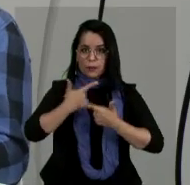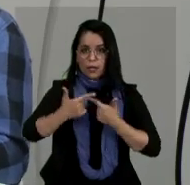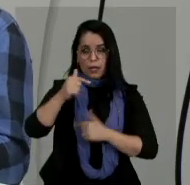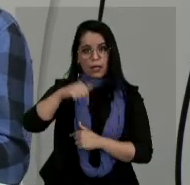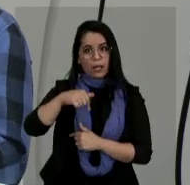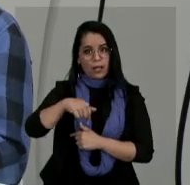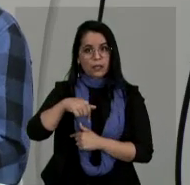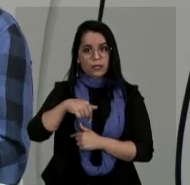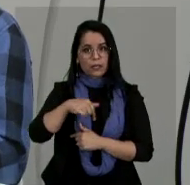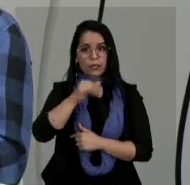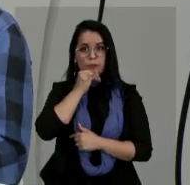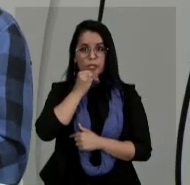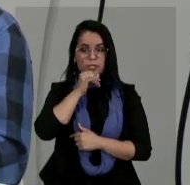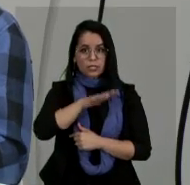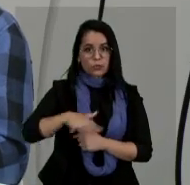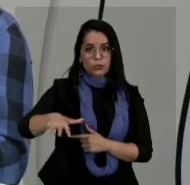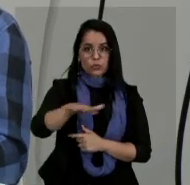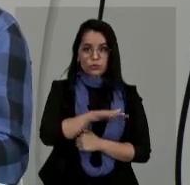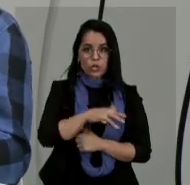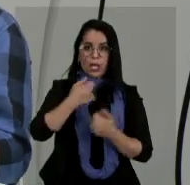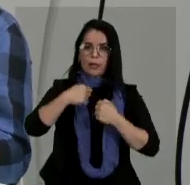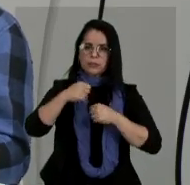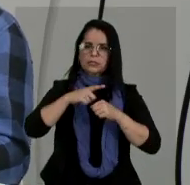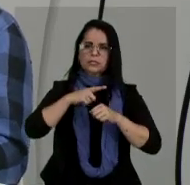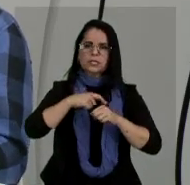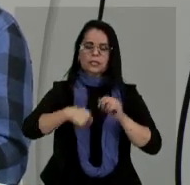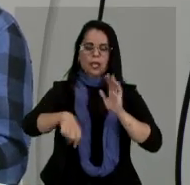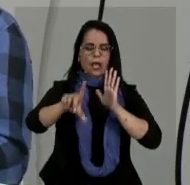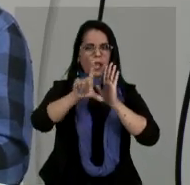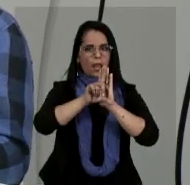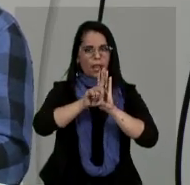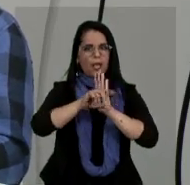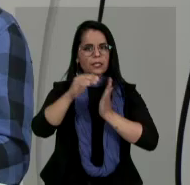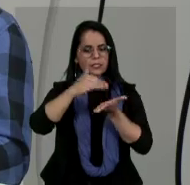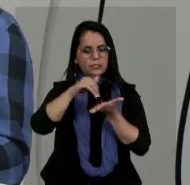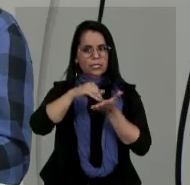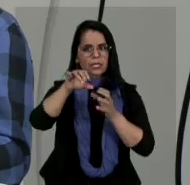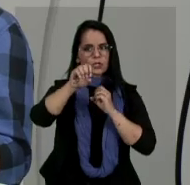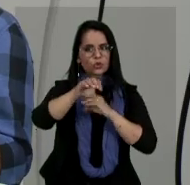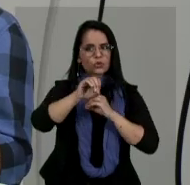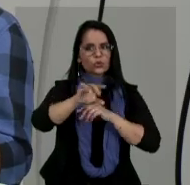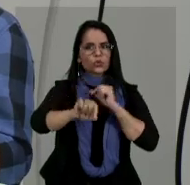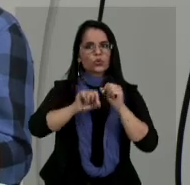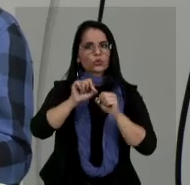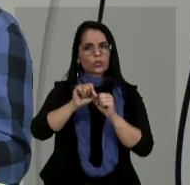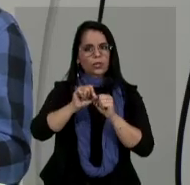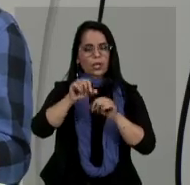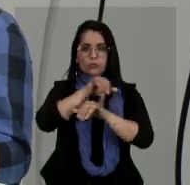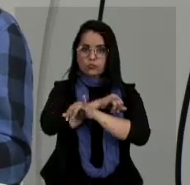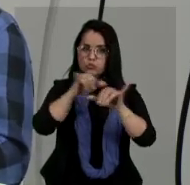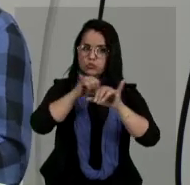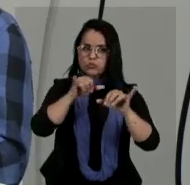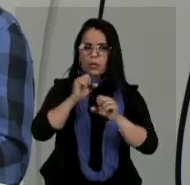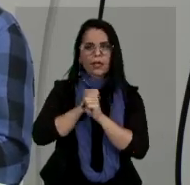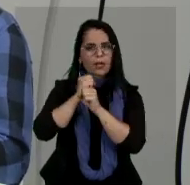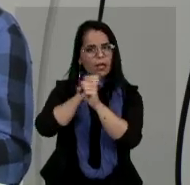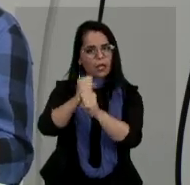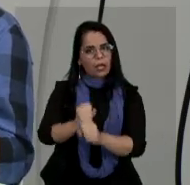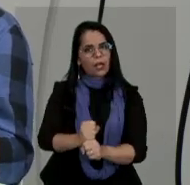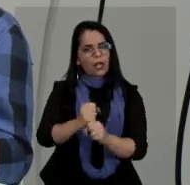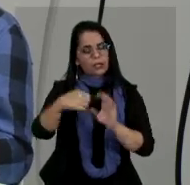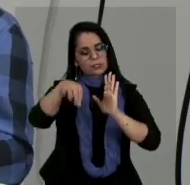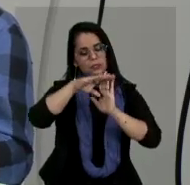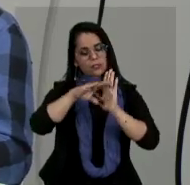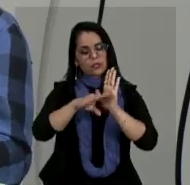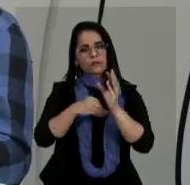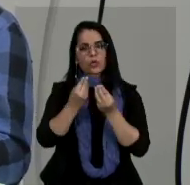aqui o nosso espaço, tem as resoluções da Secretaria de Educação, que são divulgadas todos os anos, que vão